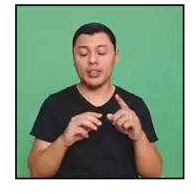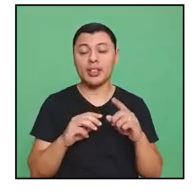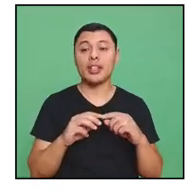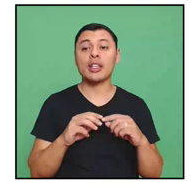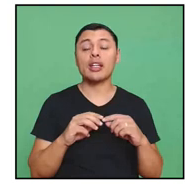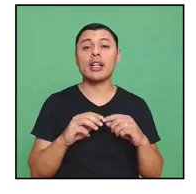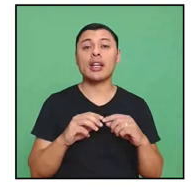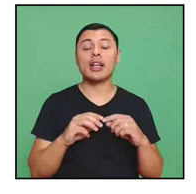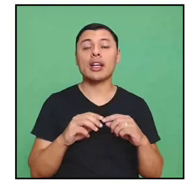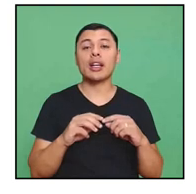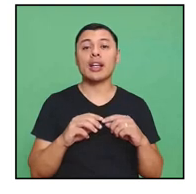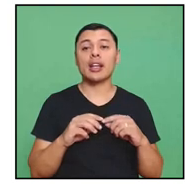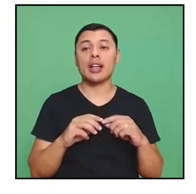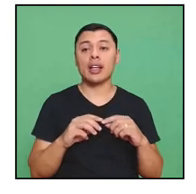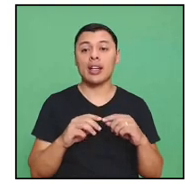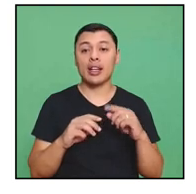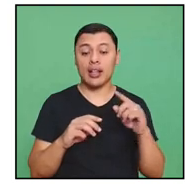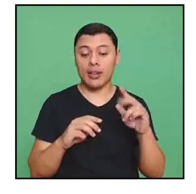E eles